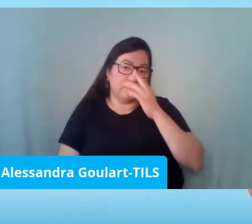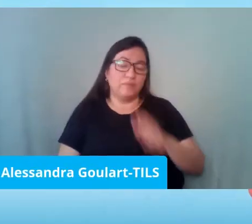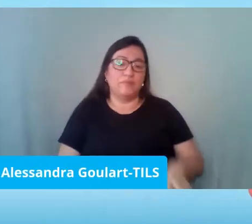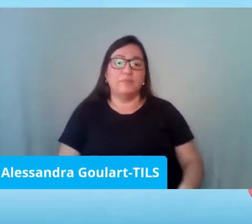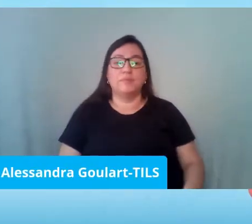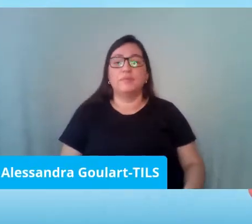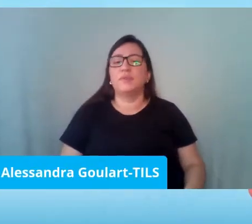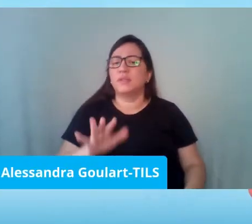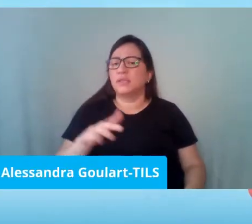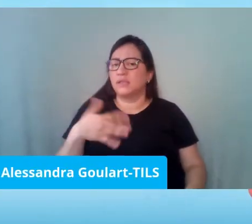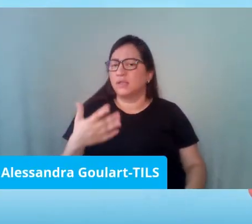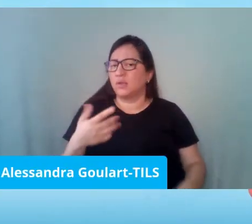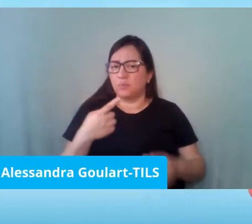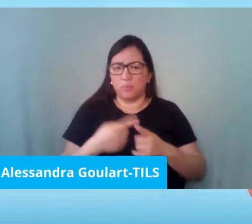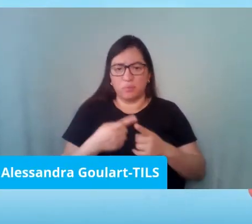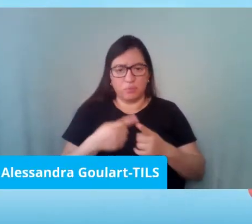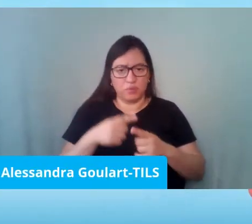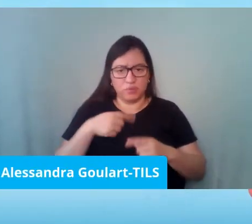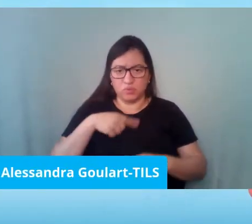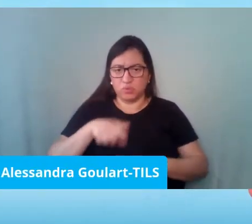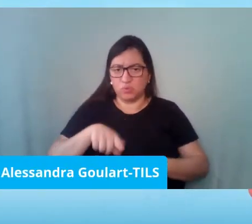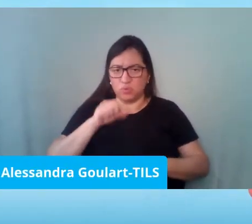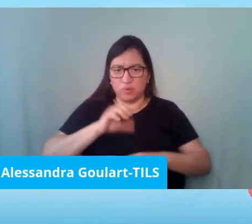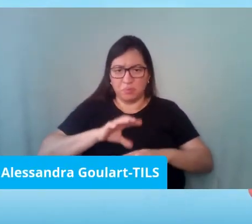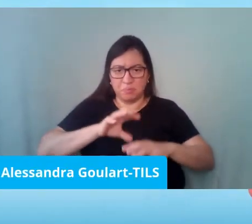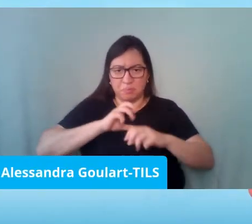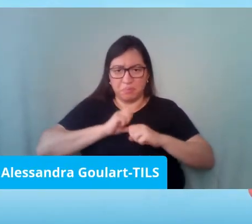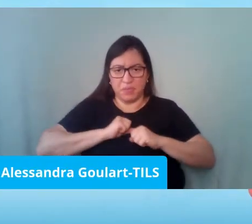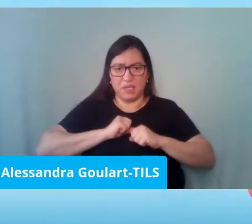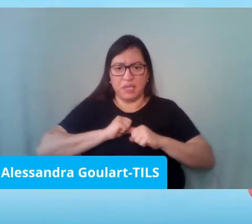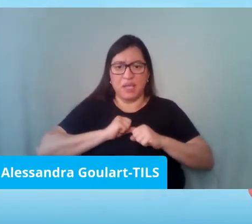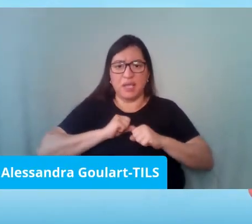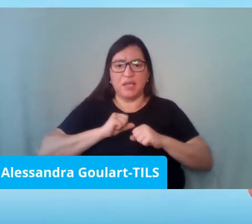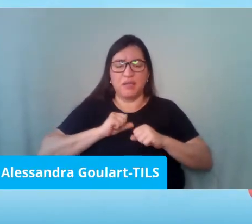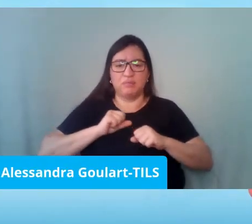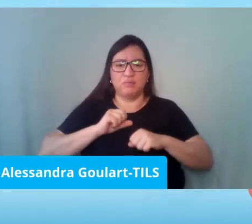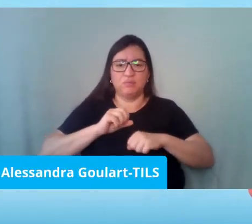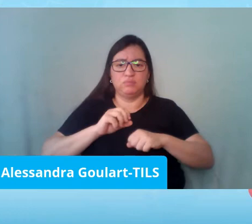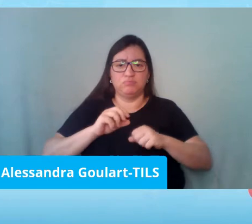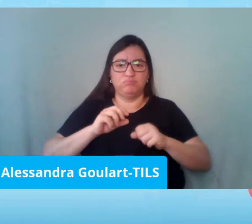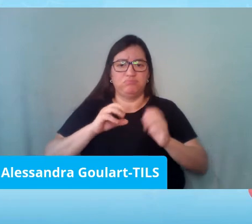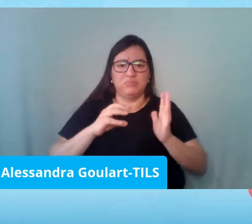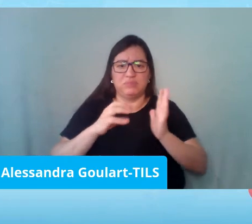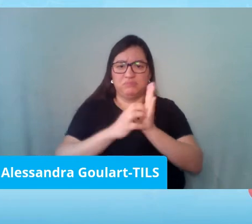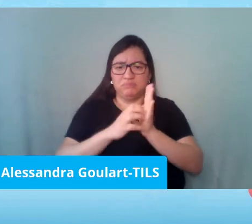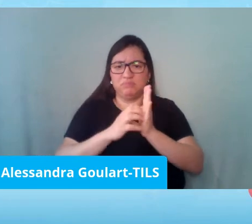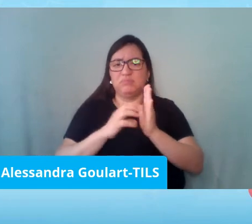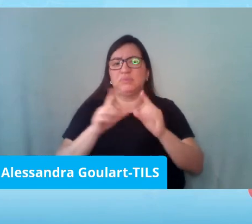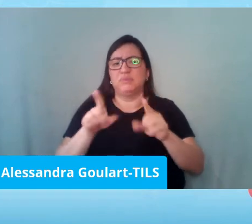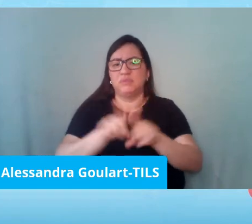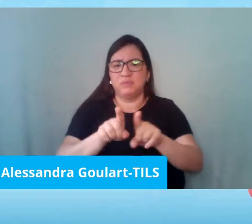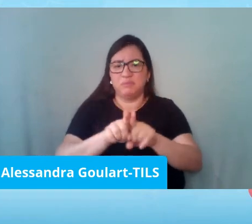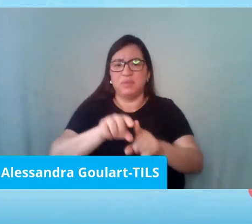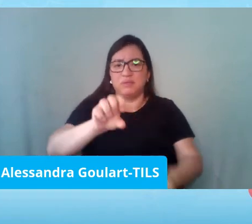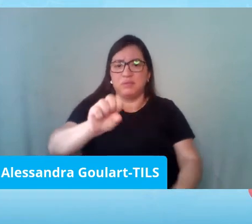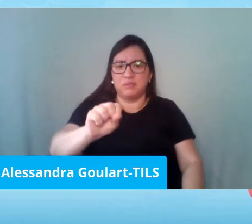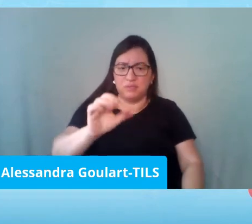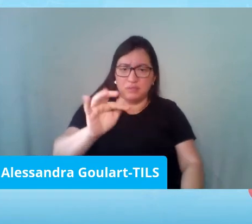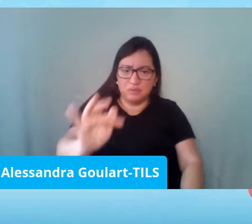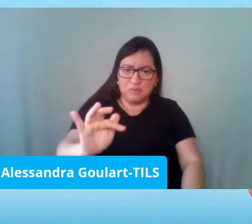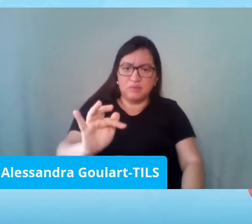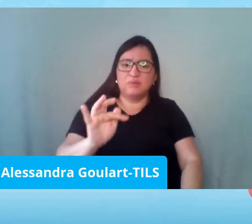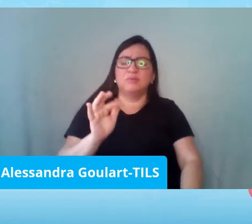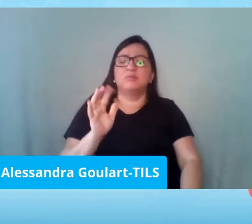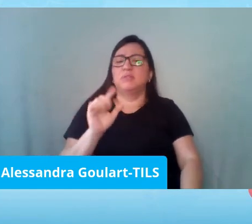de transmissão vertical do HIV e de sífilis, né? Nós poderíamos ter falado de outras doenças que também são problemas de